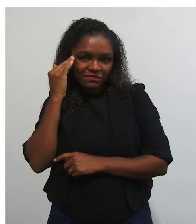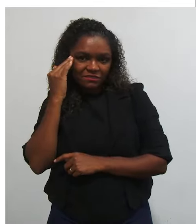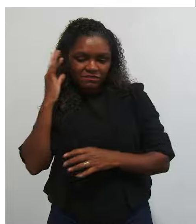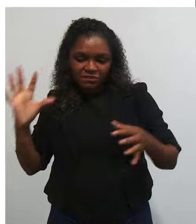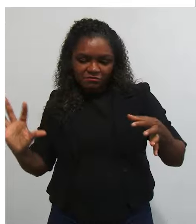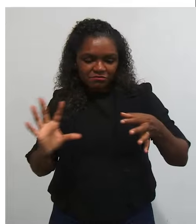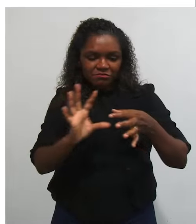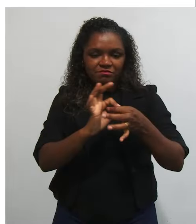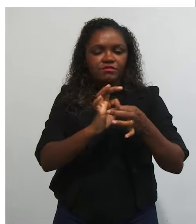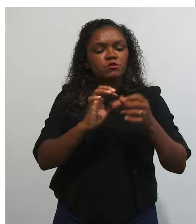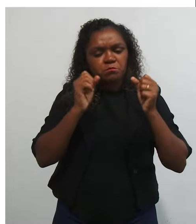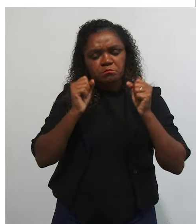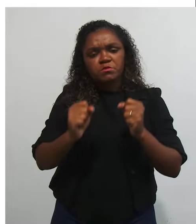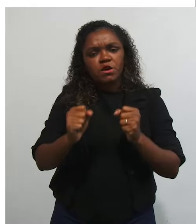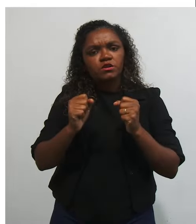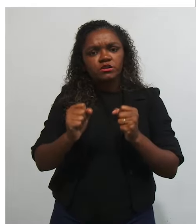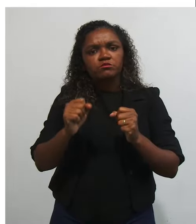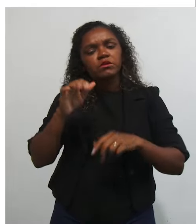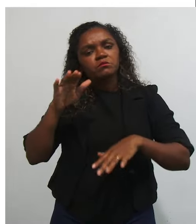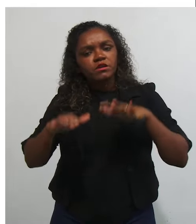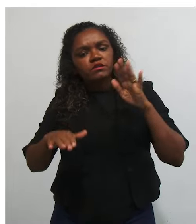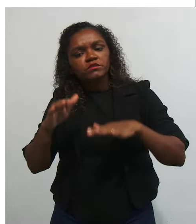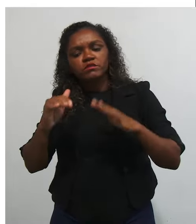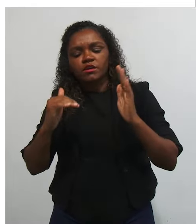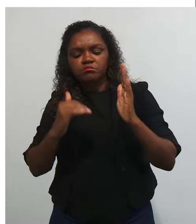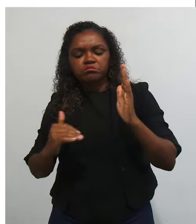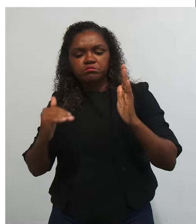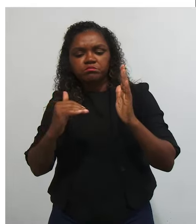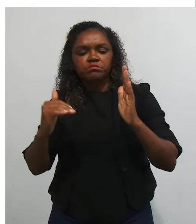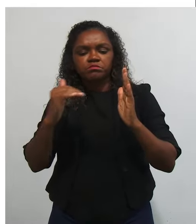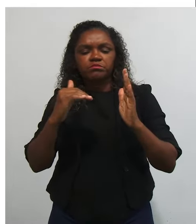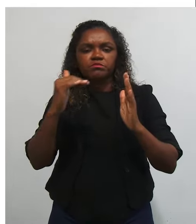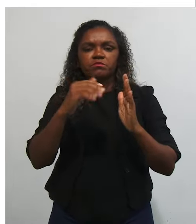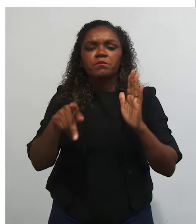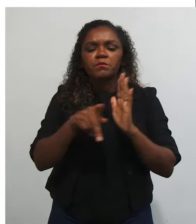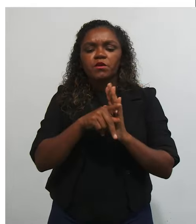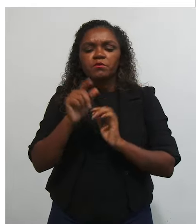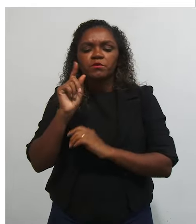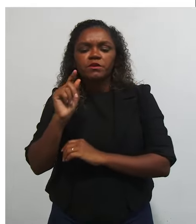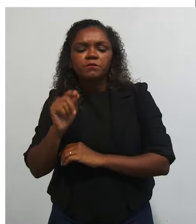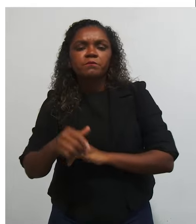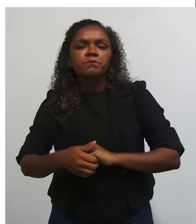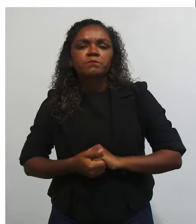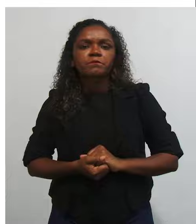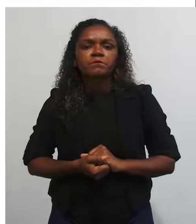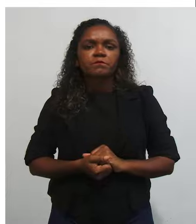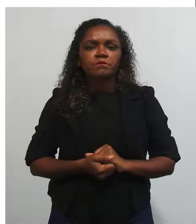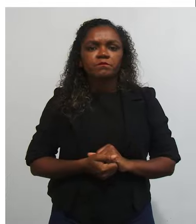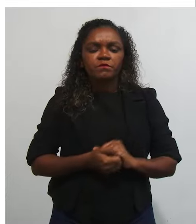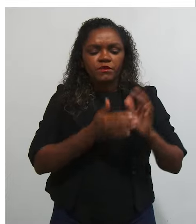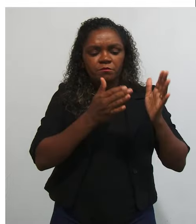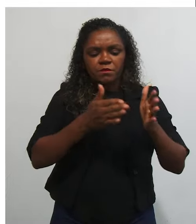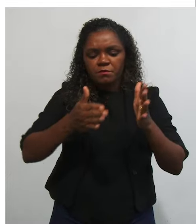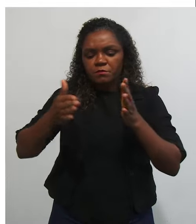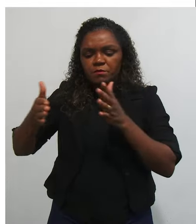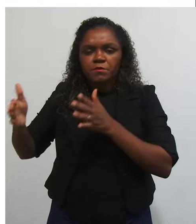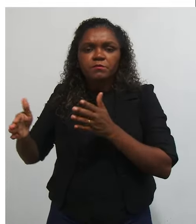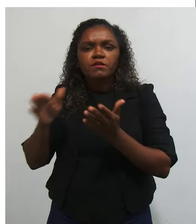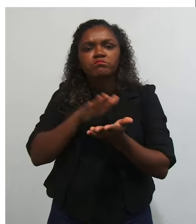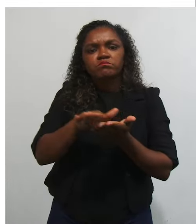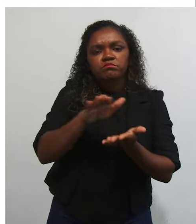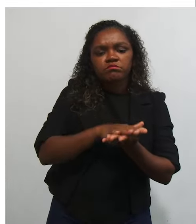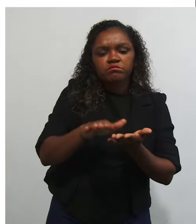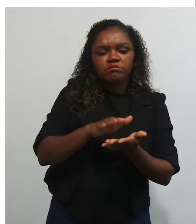eu posso ter uma construção de classificação de despesa